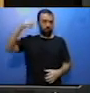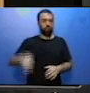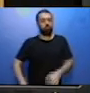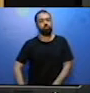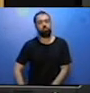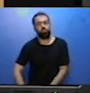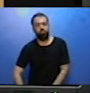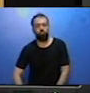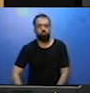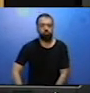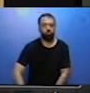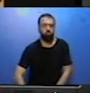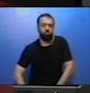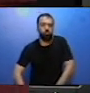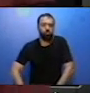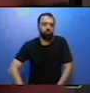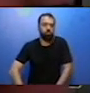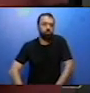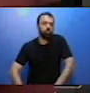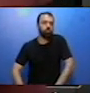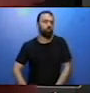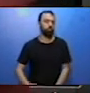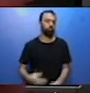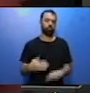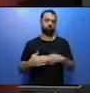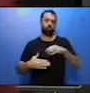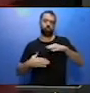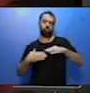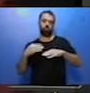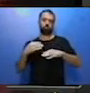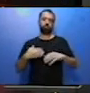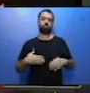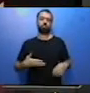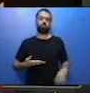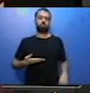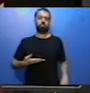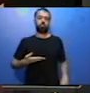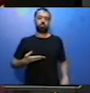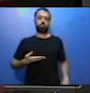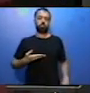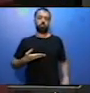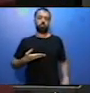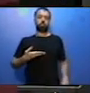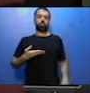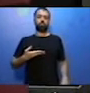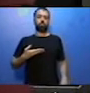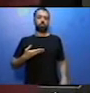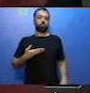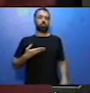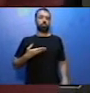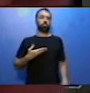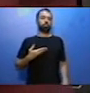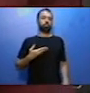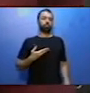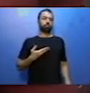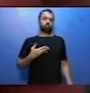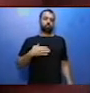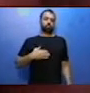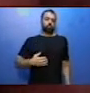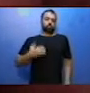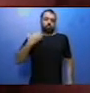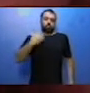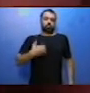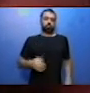braços e as pernas tocando o chão depois da coluna foi em direitando deixando ela